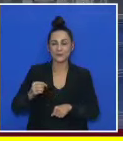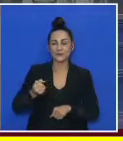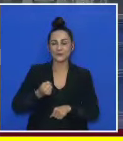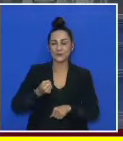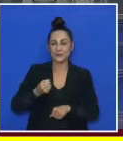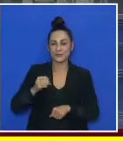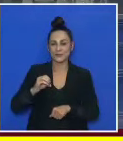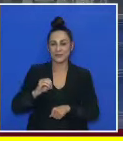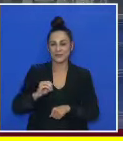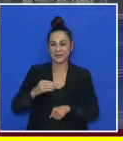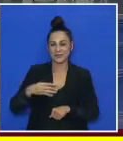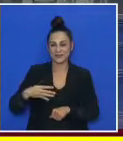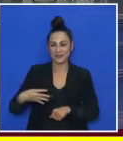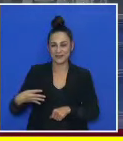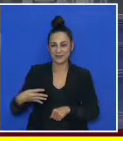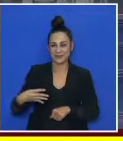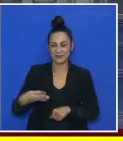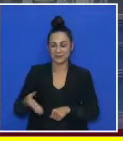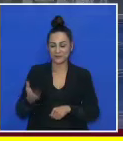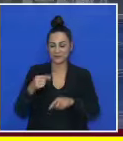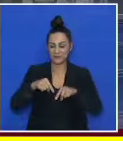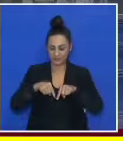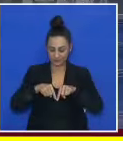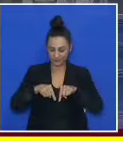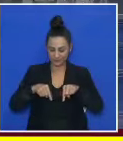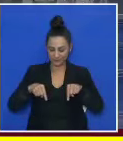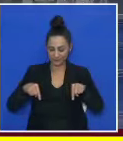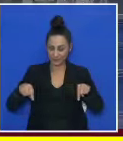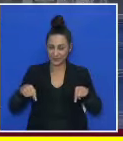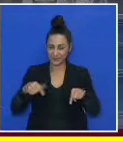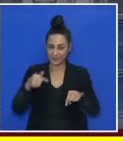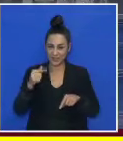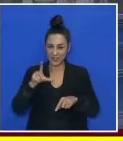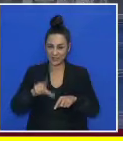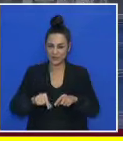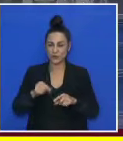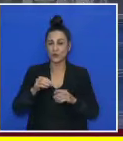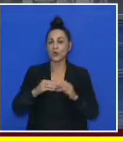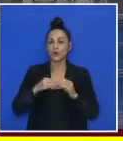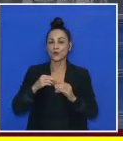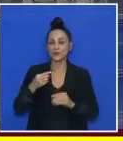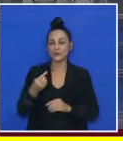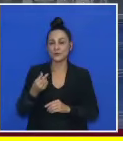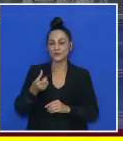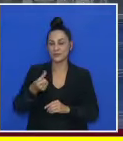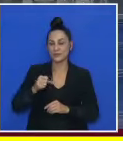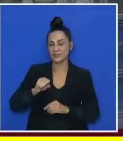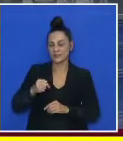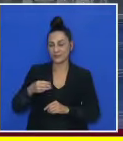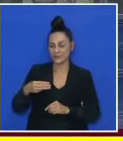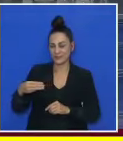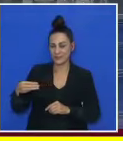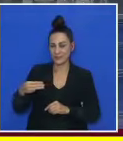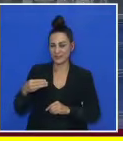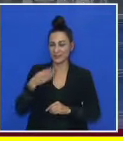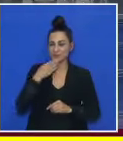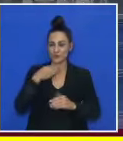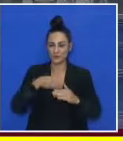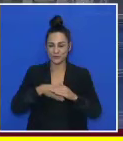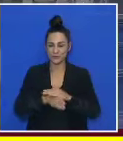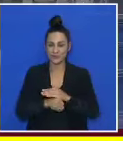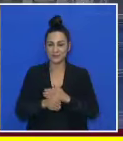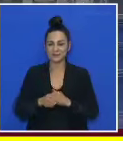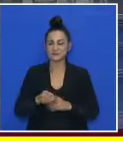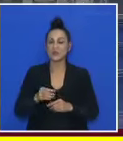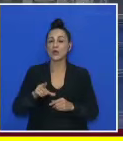Marrom, 04. Vamos conferir as sete dezenas sorteadas no concurso 1683 da Time